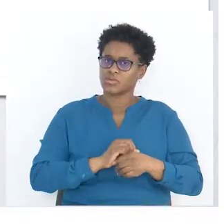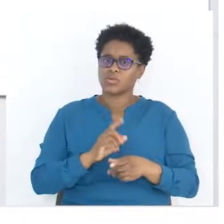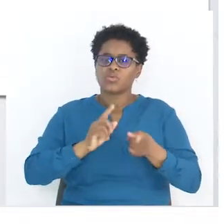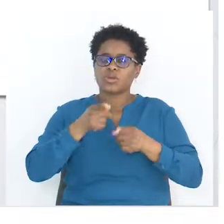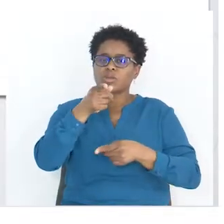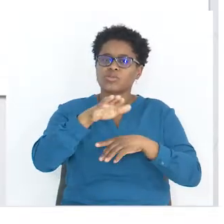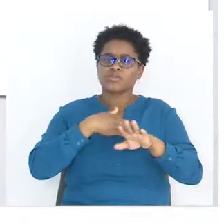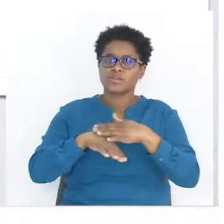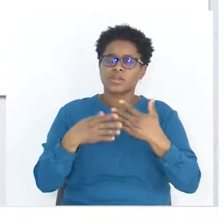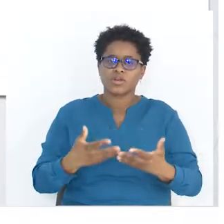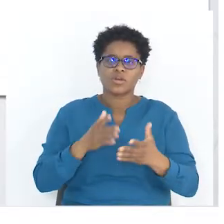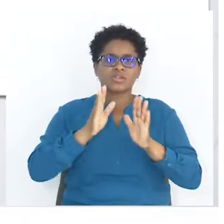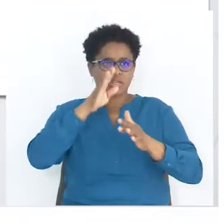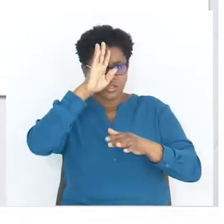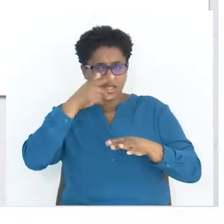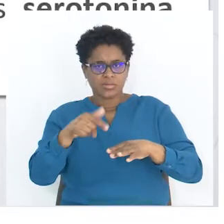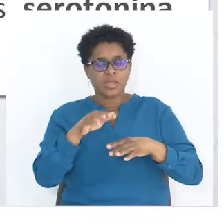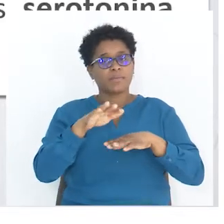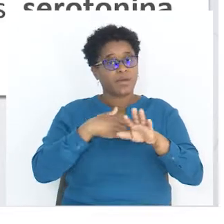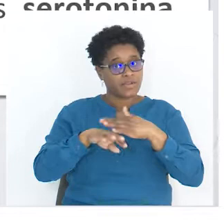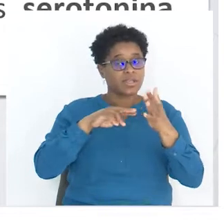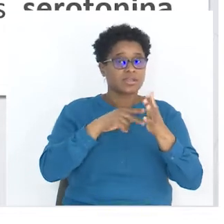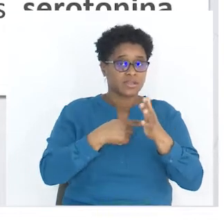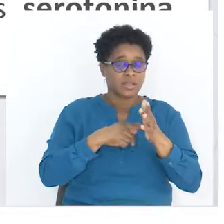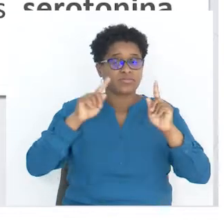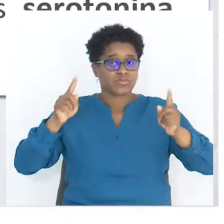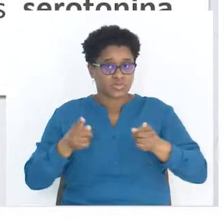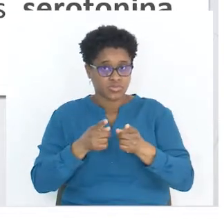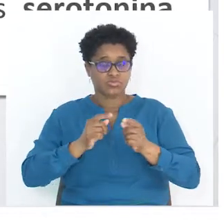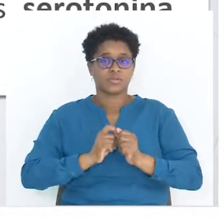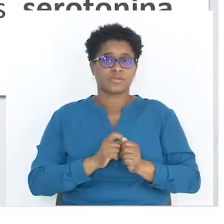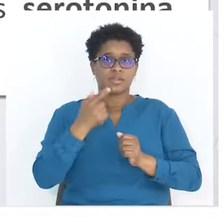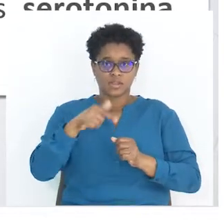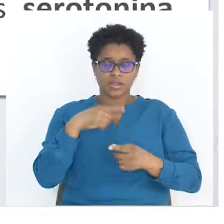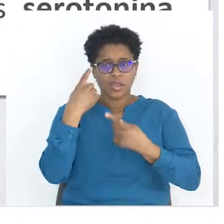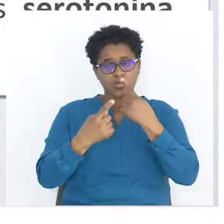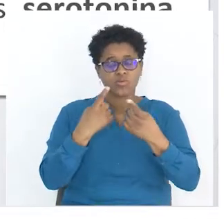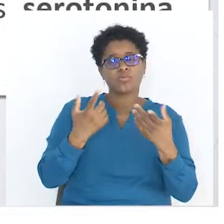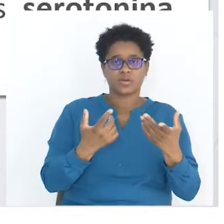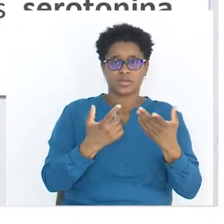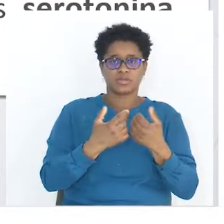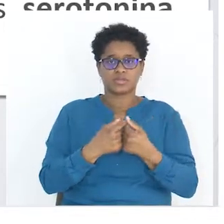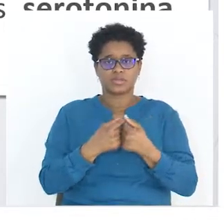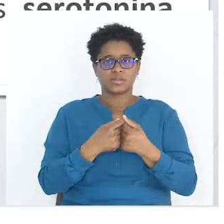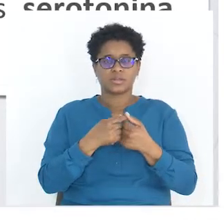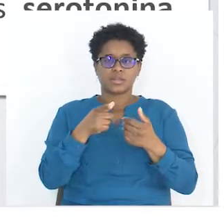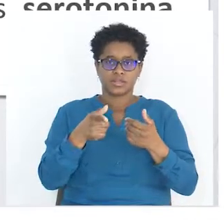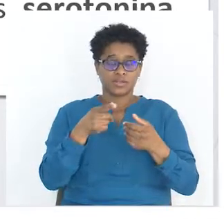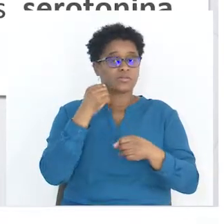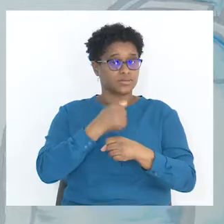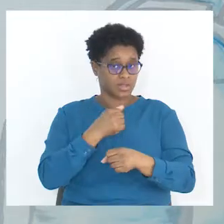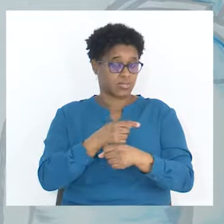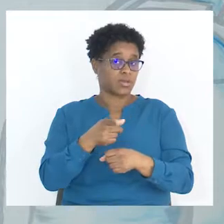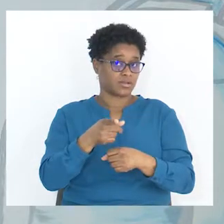fazer agora? Já sabes que para fazer a técnica do resumo, temos algumas linhas de